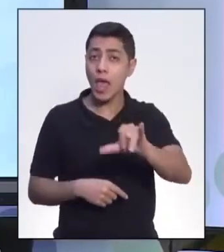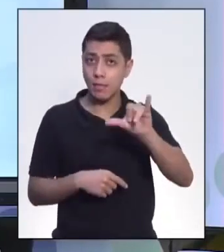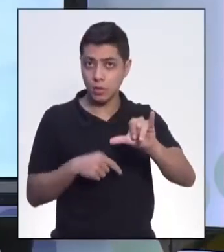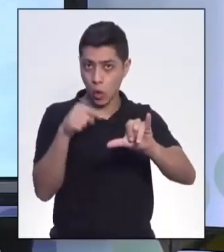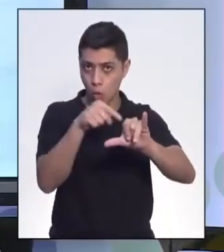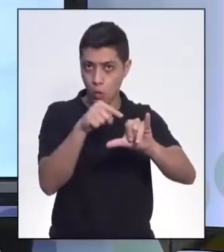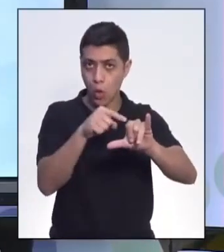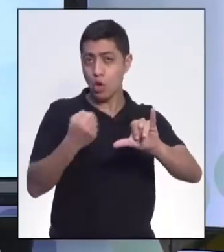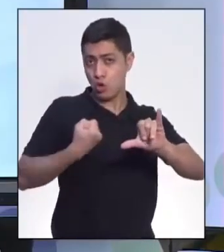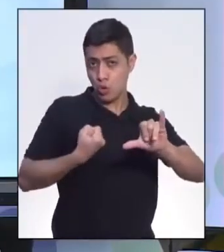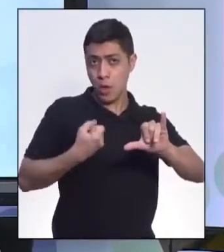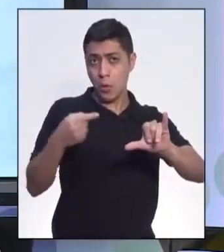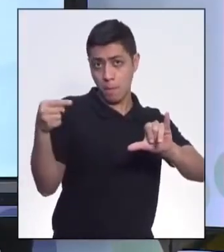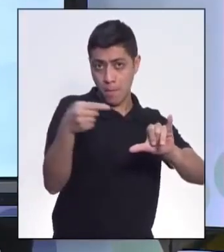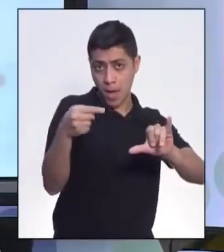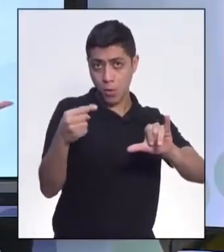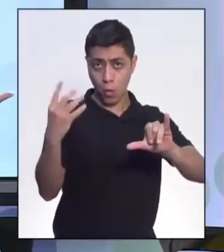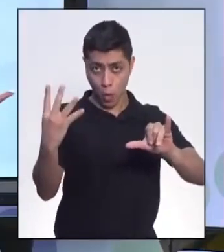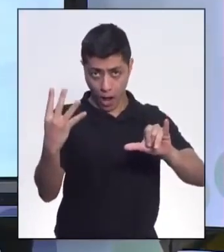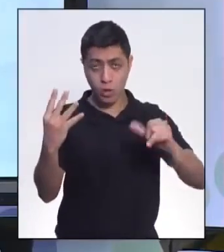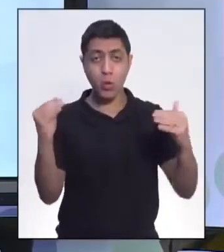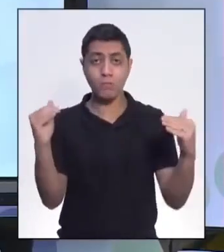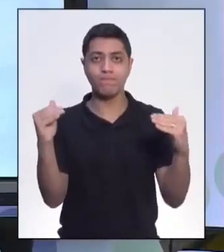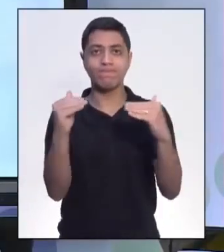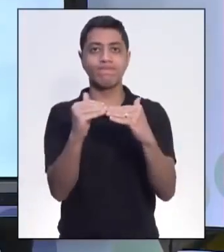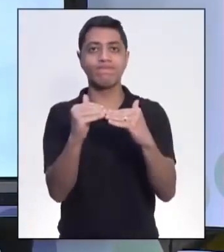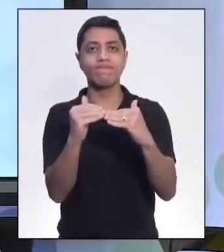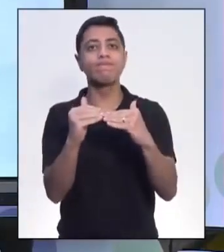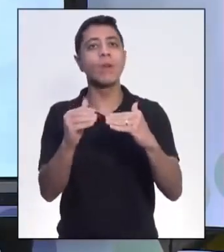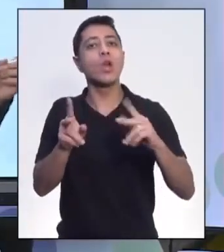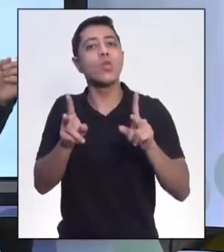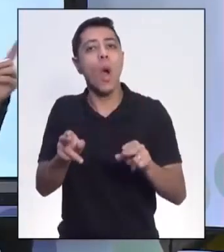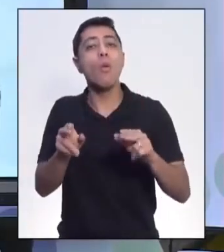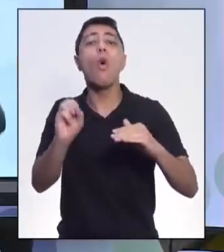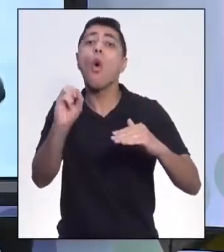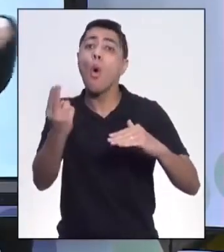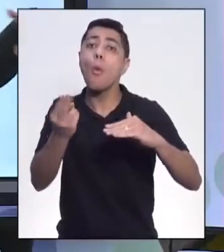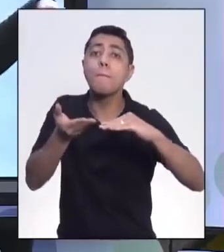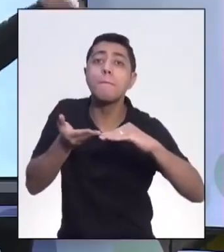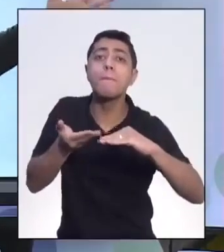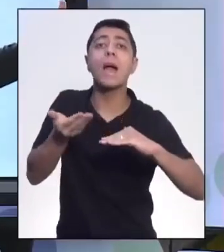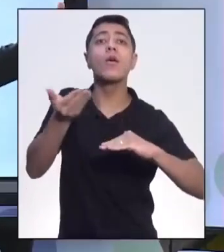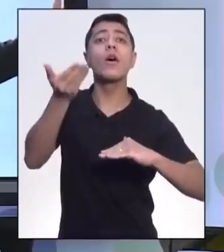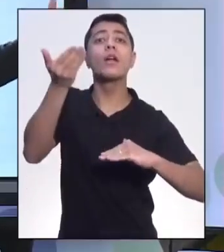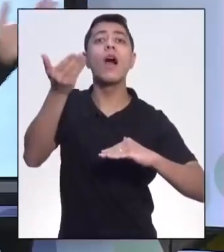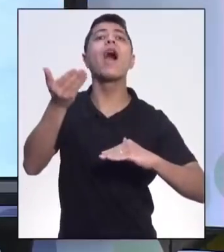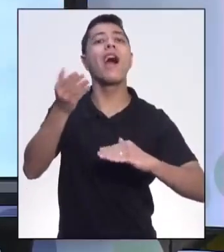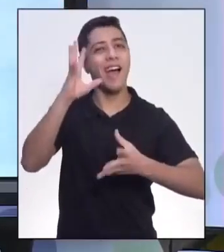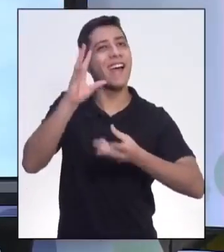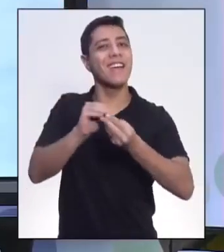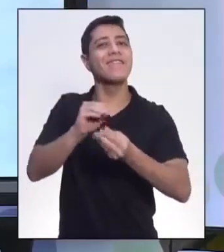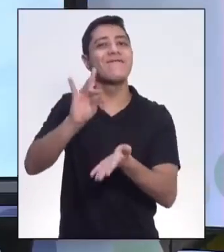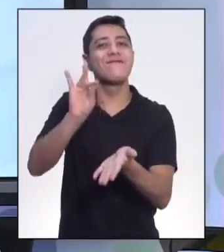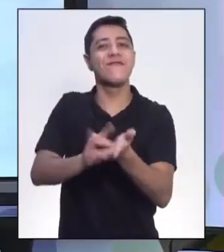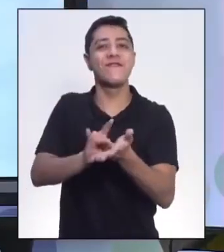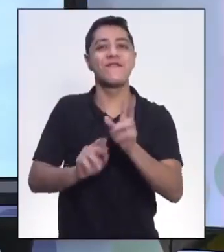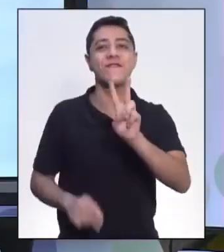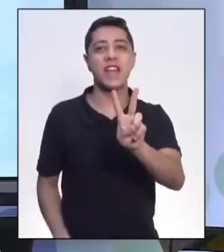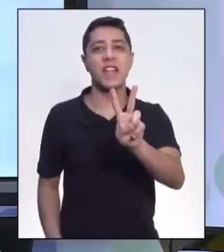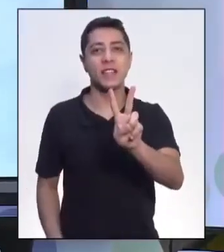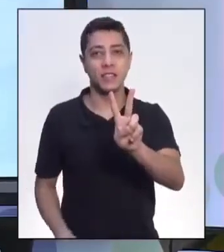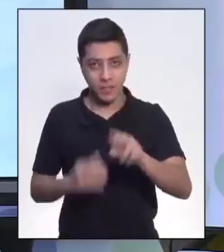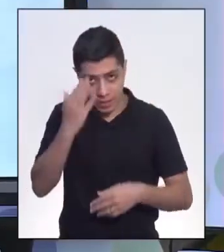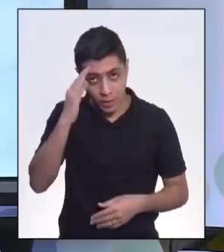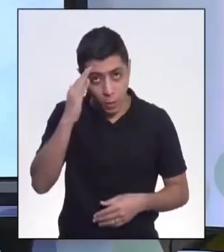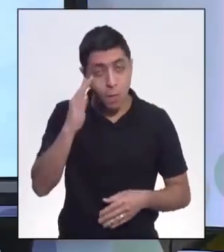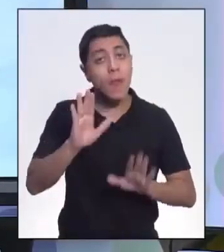a menos 4, significa que é verdadeiro. Agora, se para qualquer valor que eu pegar, para todos os valores que eu pegar, tiver algum valor que não